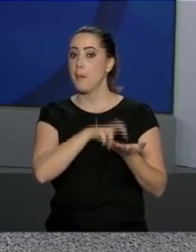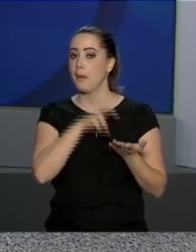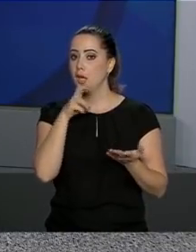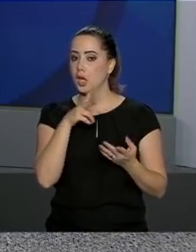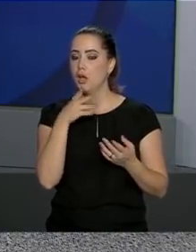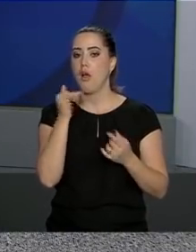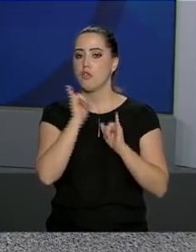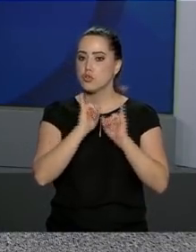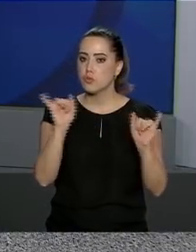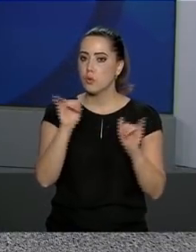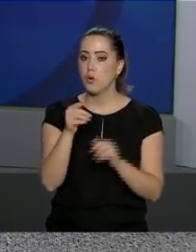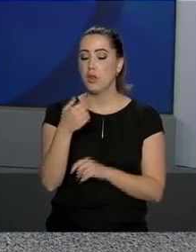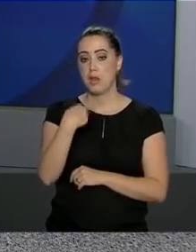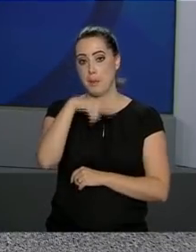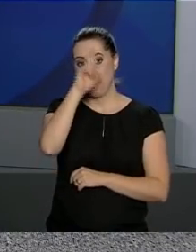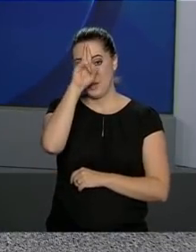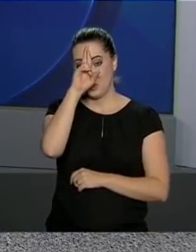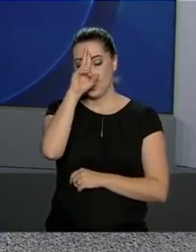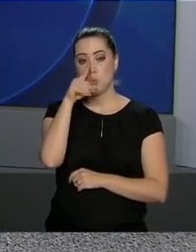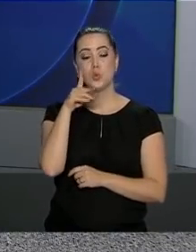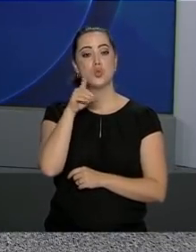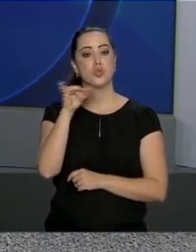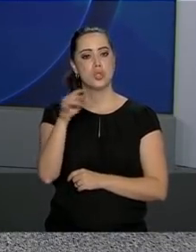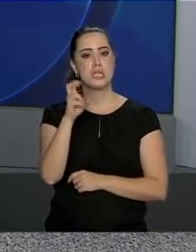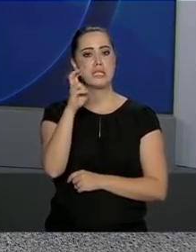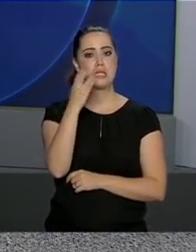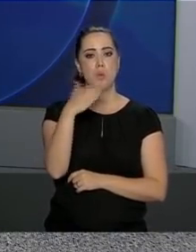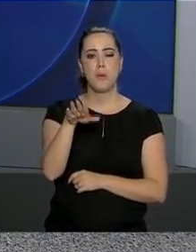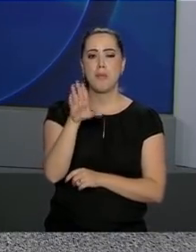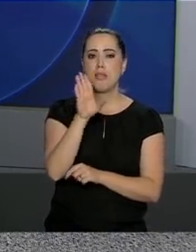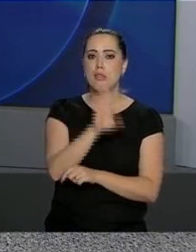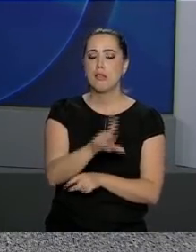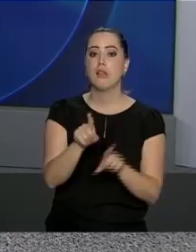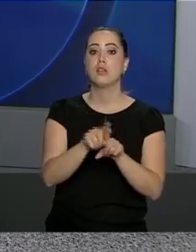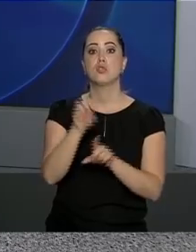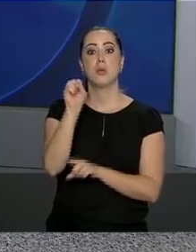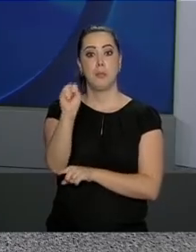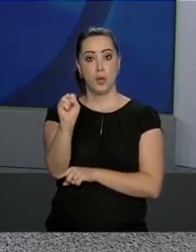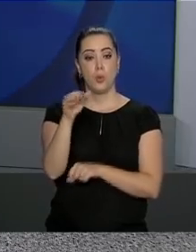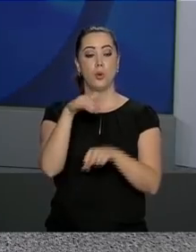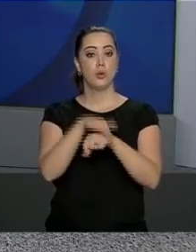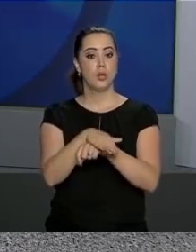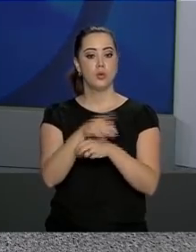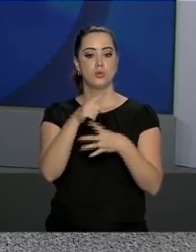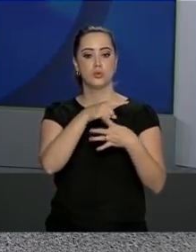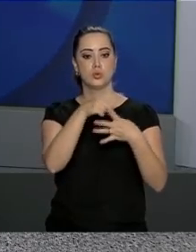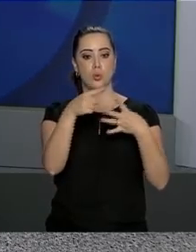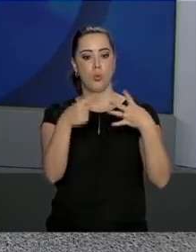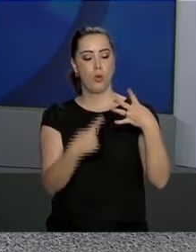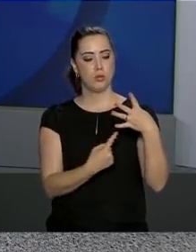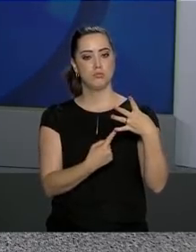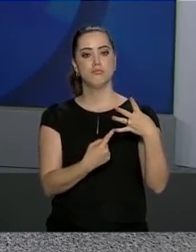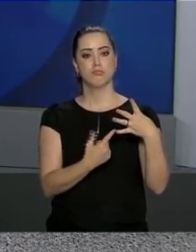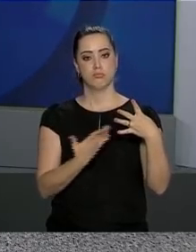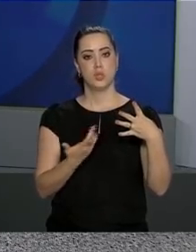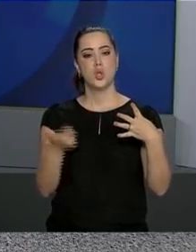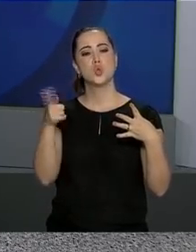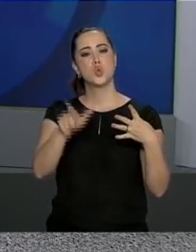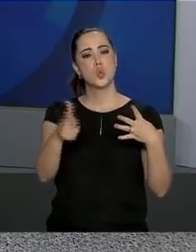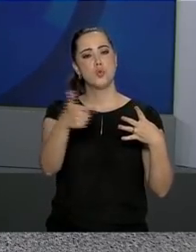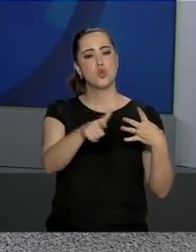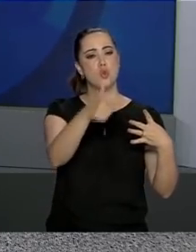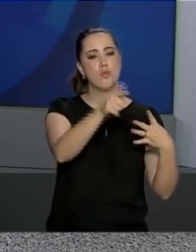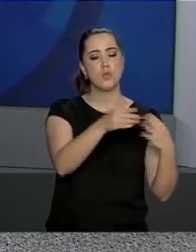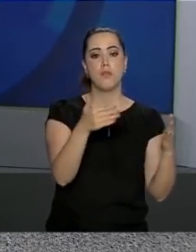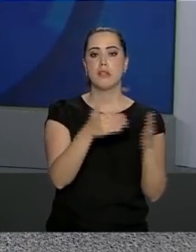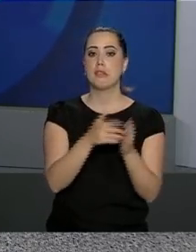horas da manhã, meio-dia, 5:30 da tarde e 8 da noite. E essa divulgação vai se repetir até